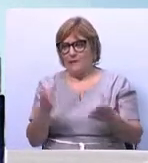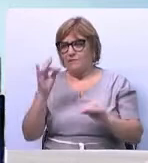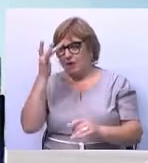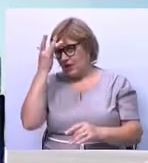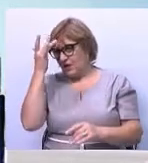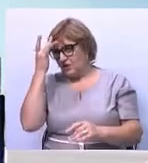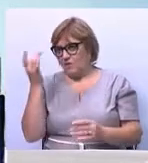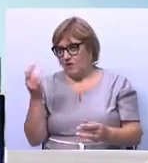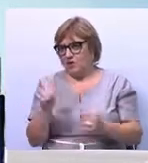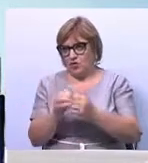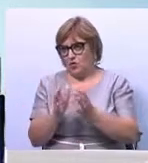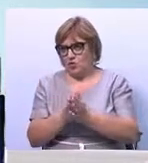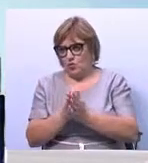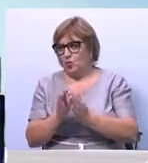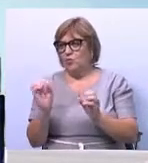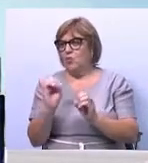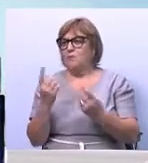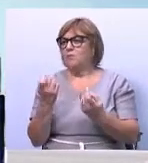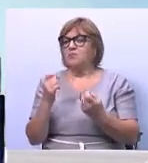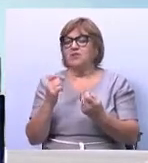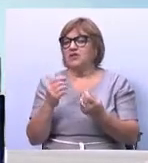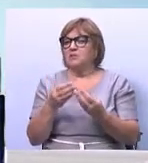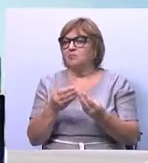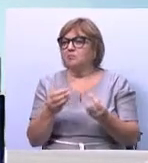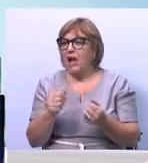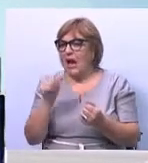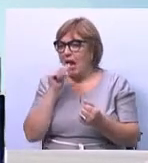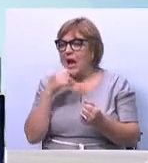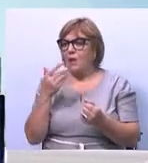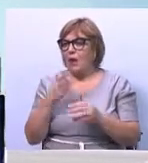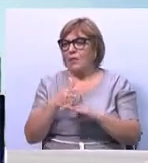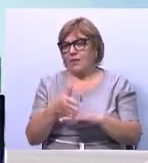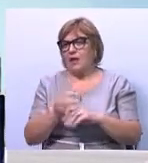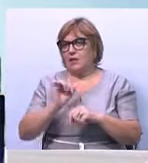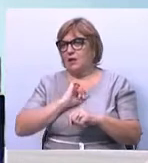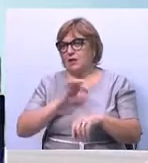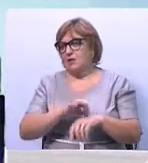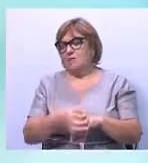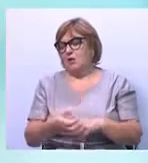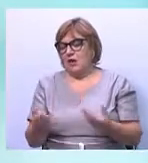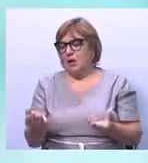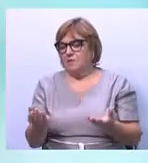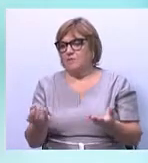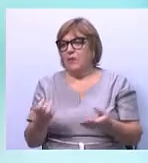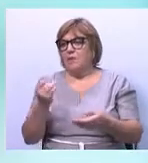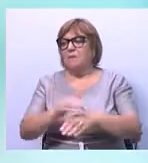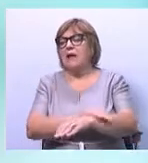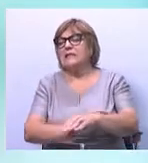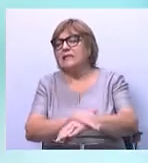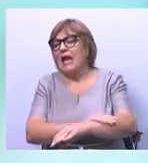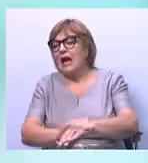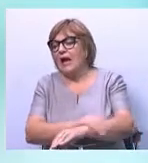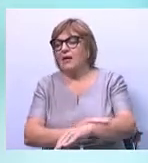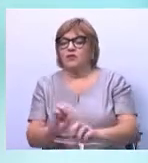fácil de utilizar, por assim dizer, porque não é necessário diluir, é só mesmo utilizar diretamente na nossa pele. Podemos utilizar, por exemplo, fazendo uma massagem.